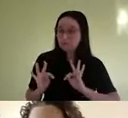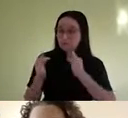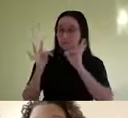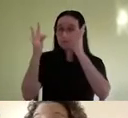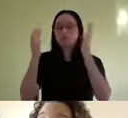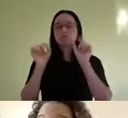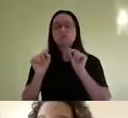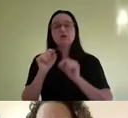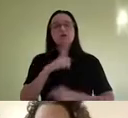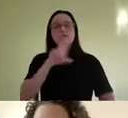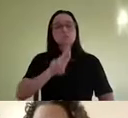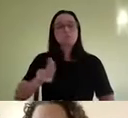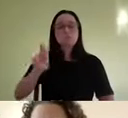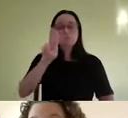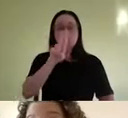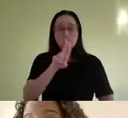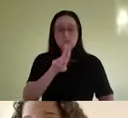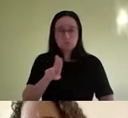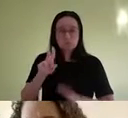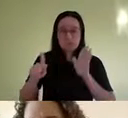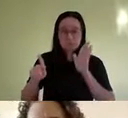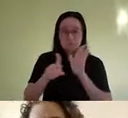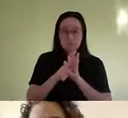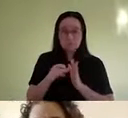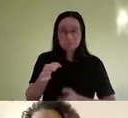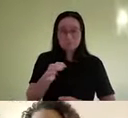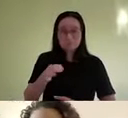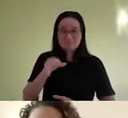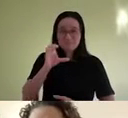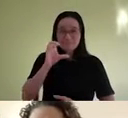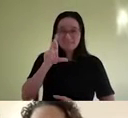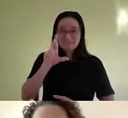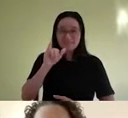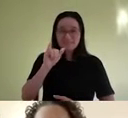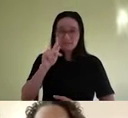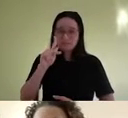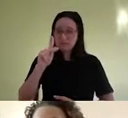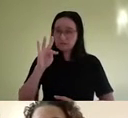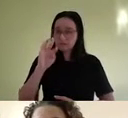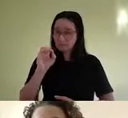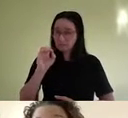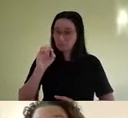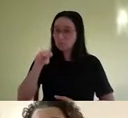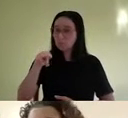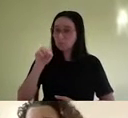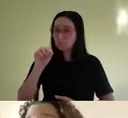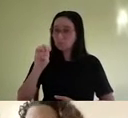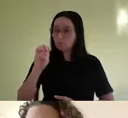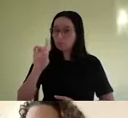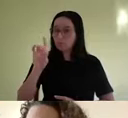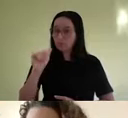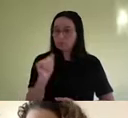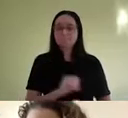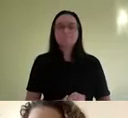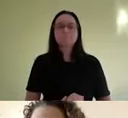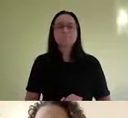utilizada para as criptomoedas, quem aqui nunca ouviu falar o que é uma criptomoeda, na verdade, se você já deve ter ouvido falar